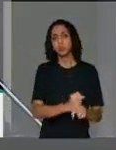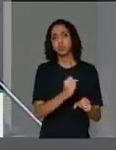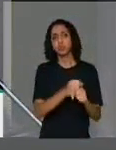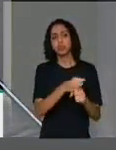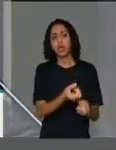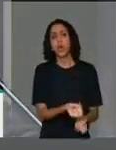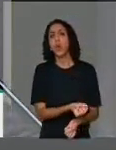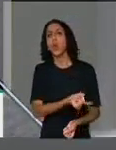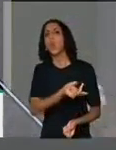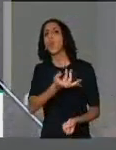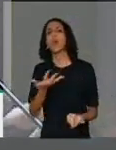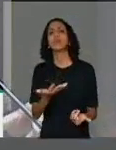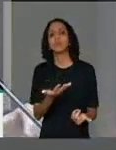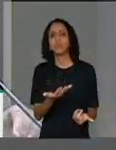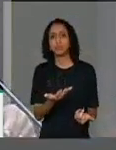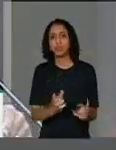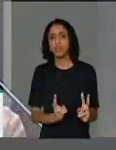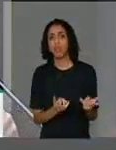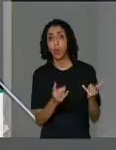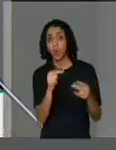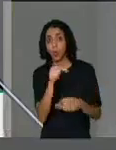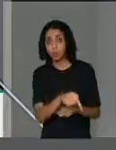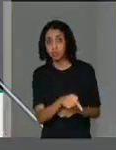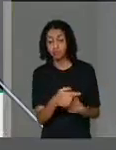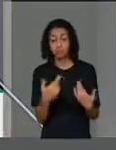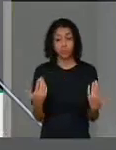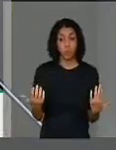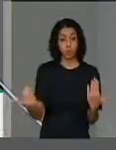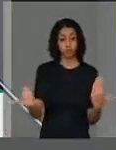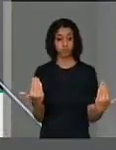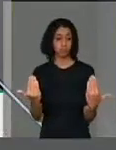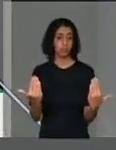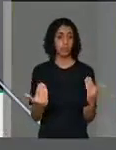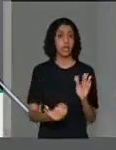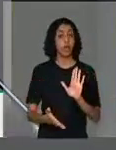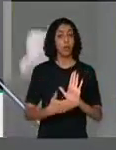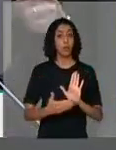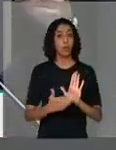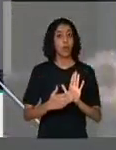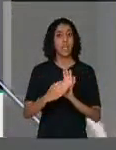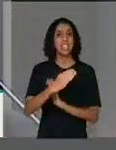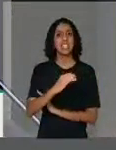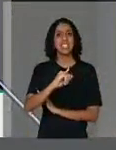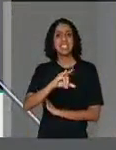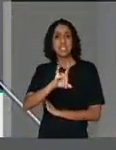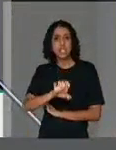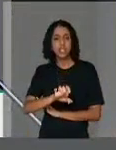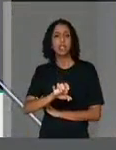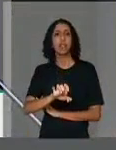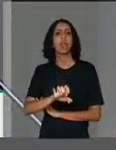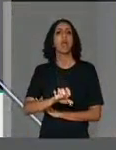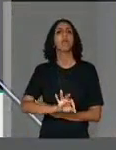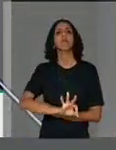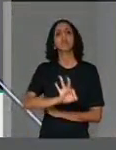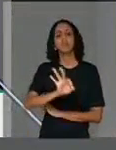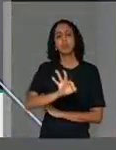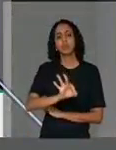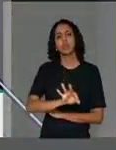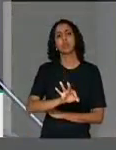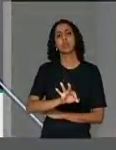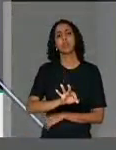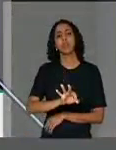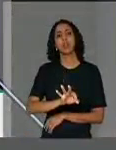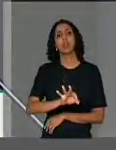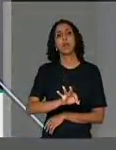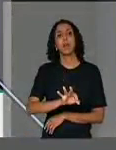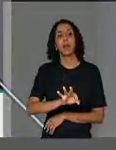relacionados a essa indústria, e vamos propor que a porcentagem da CID seja ainda superior, talvez, à proposta,